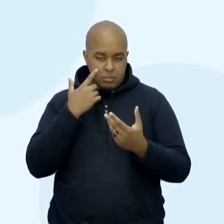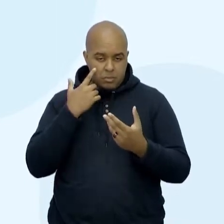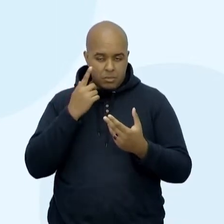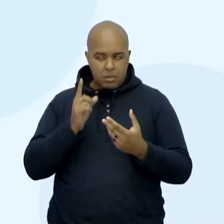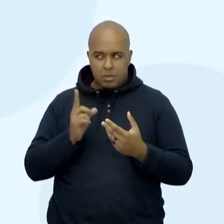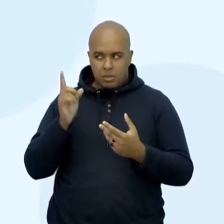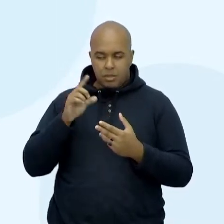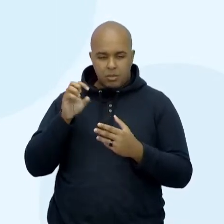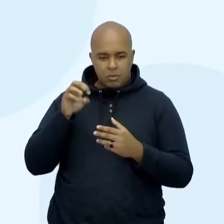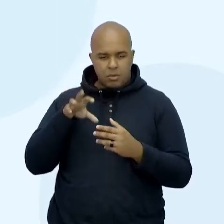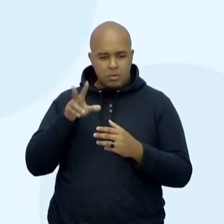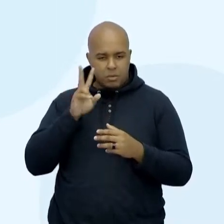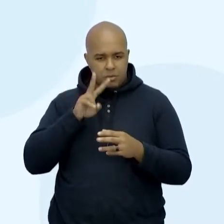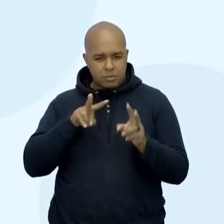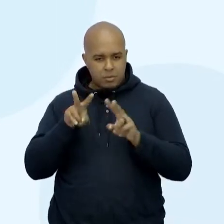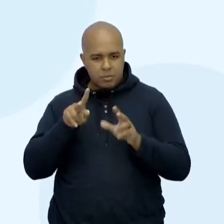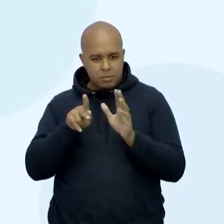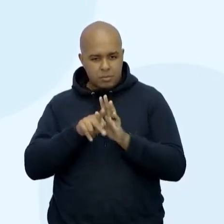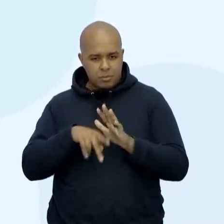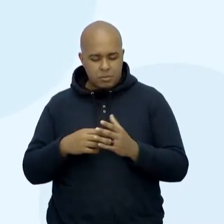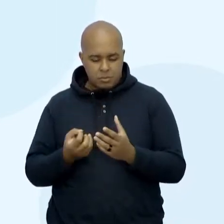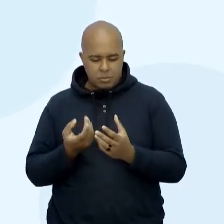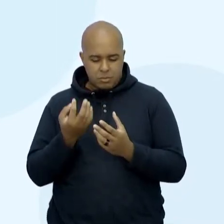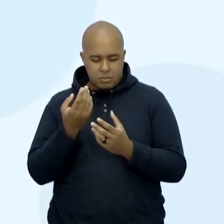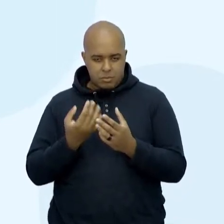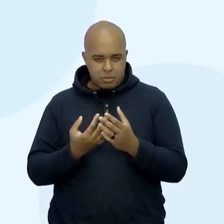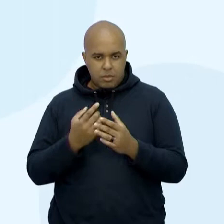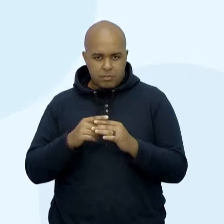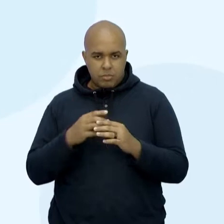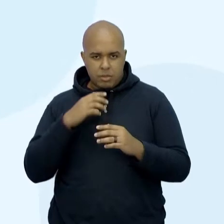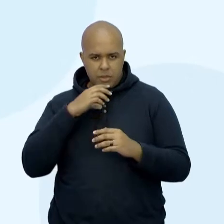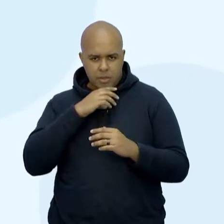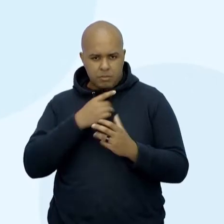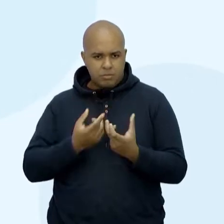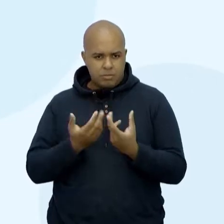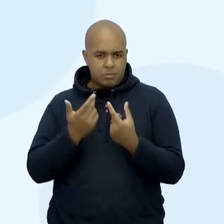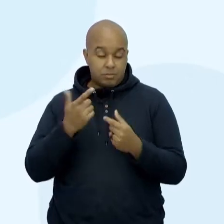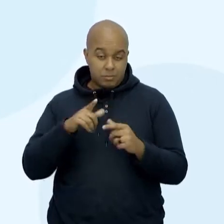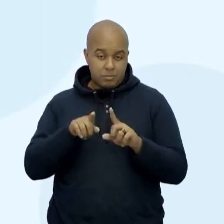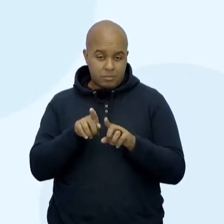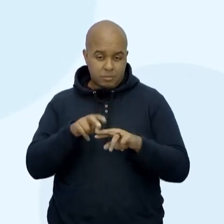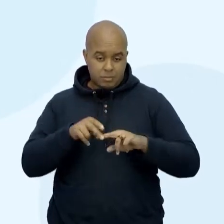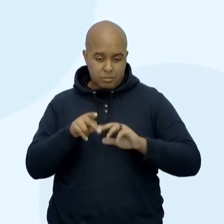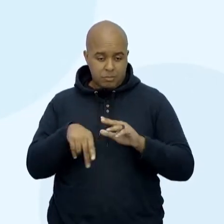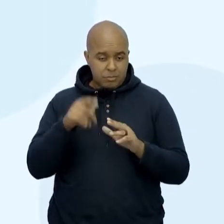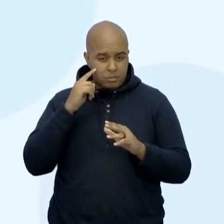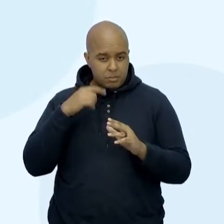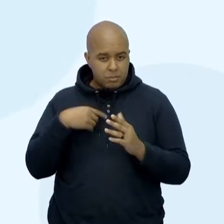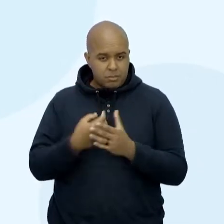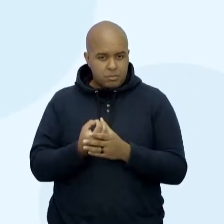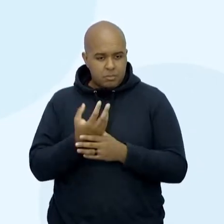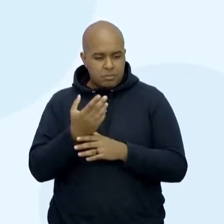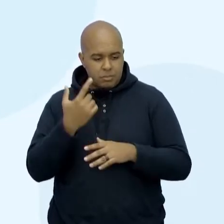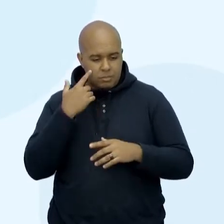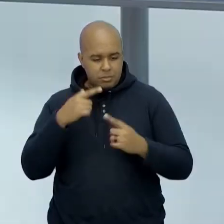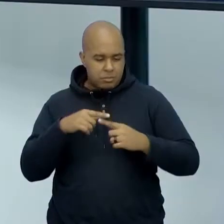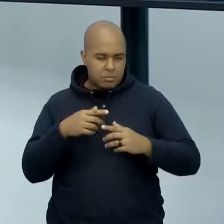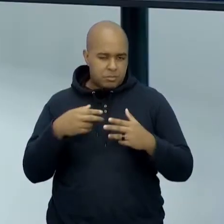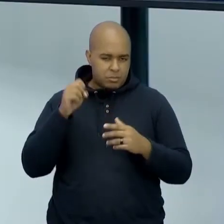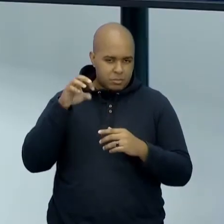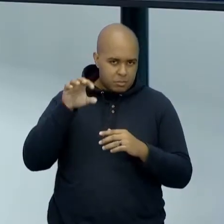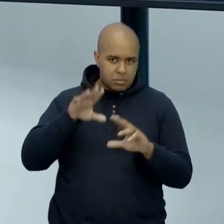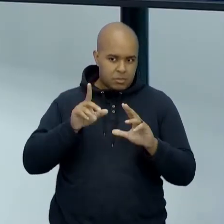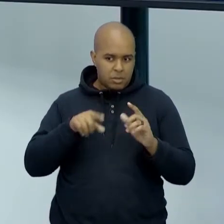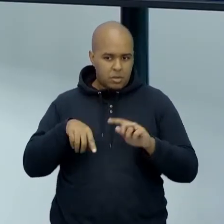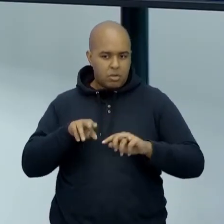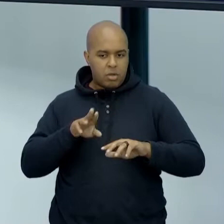que aí pelo vídeo dá para ver essa fumacinha, né? Isso gera muito calor. E por isso essas lâmpadas do tipo incandescente, elas não